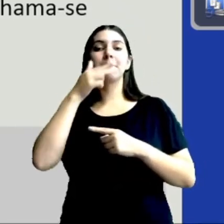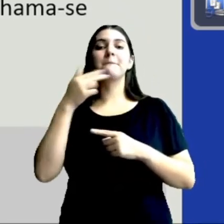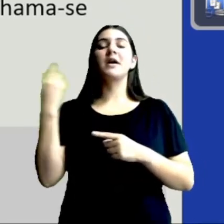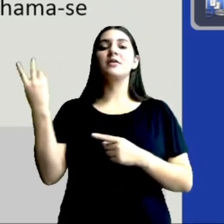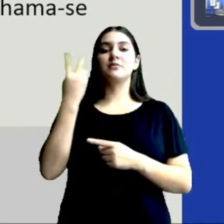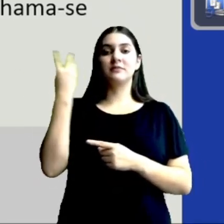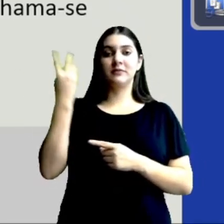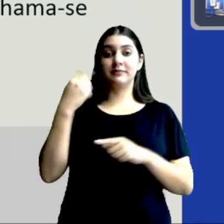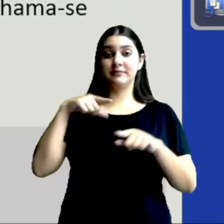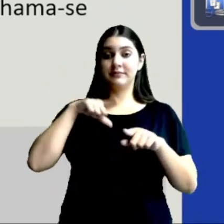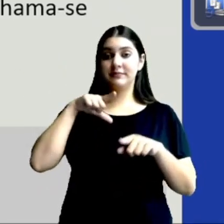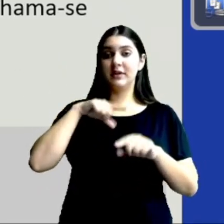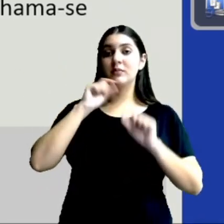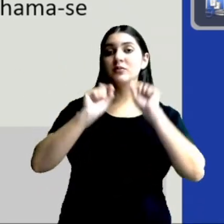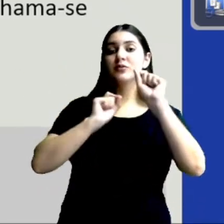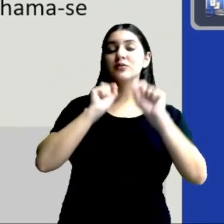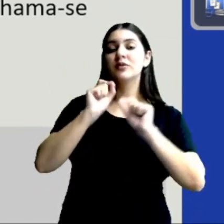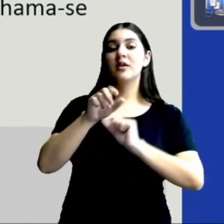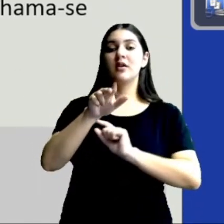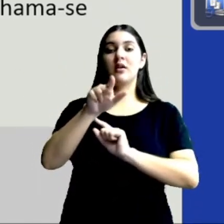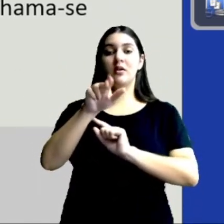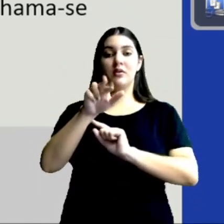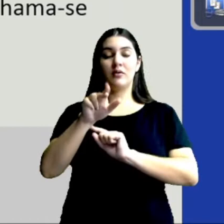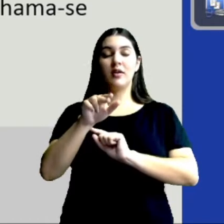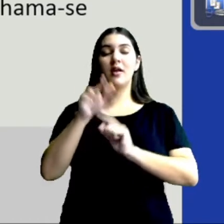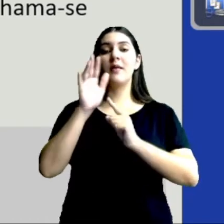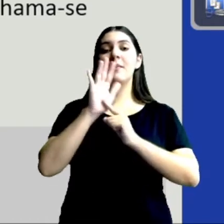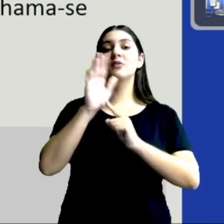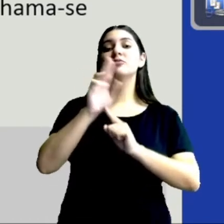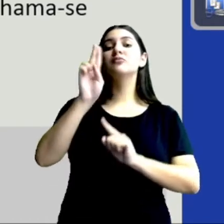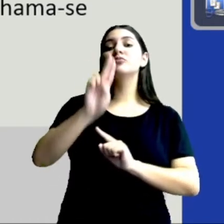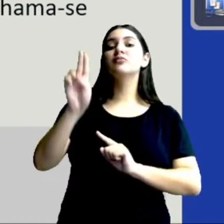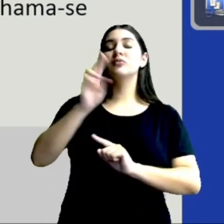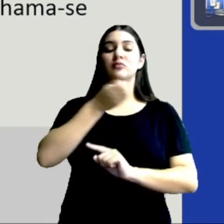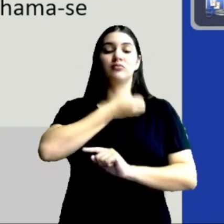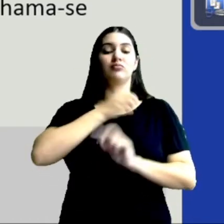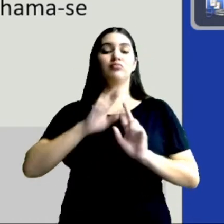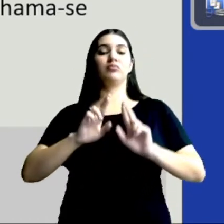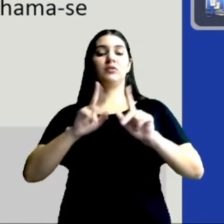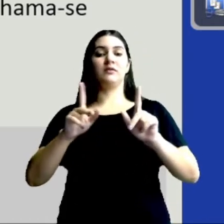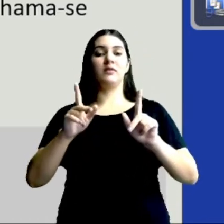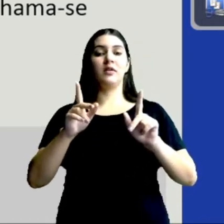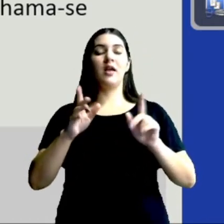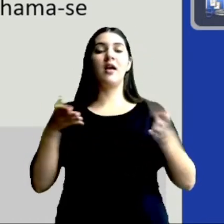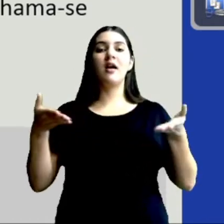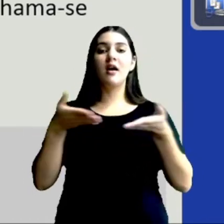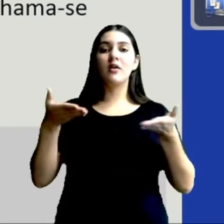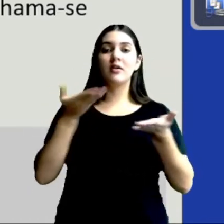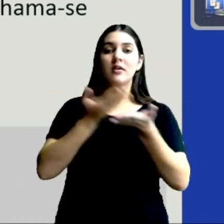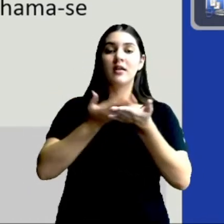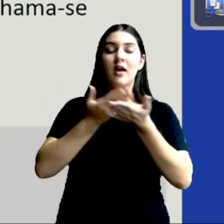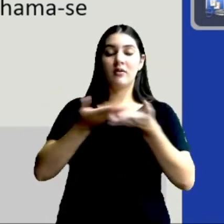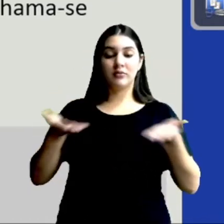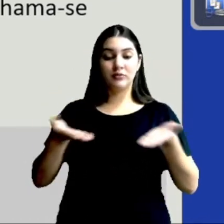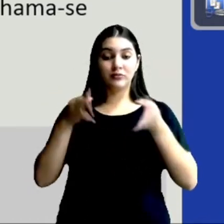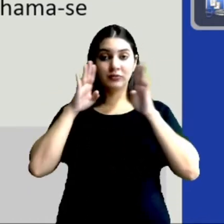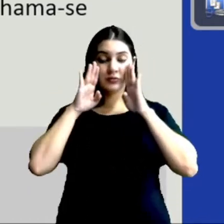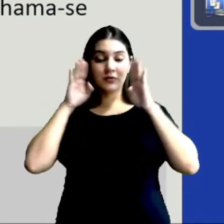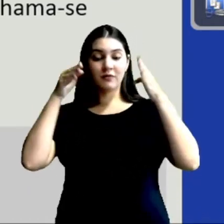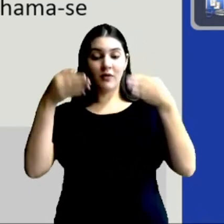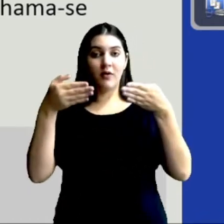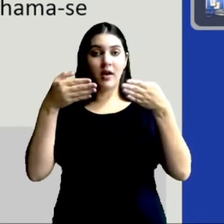temos aqui uma igualdade usando caracteres diferentes. E na aula de hoje estaremos focados nessa situação aqui,